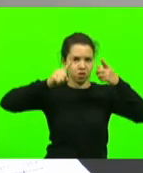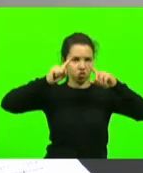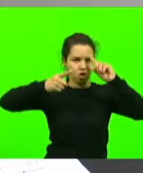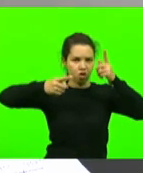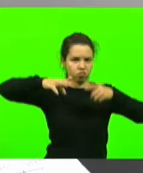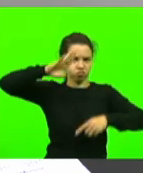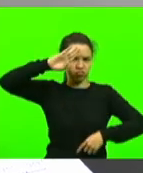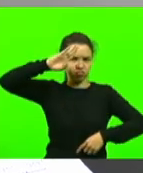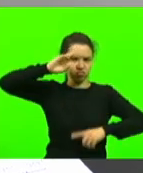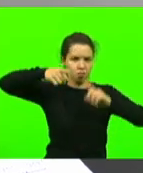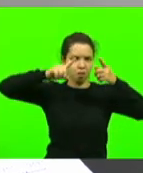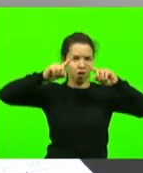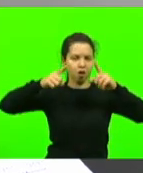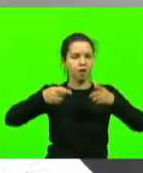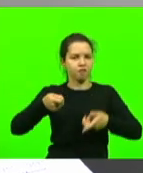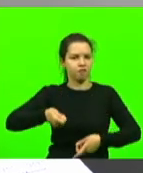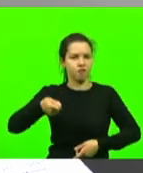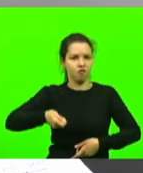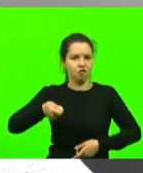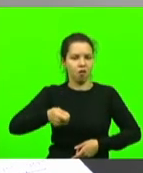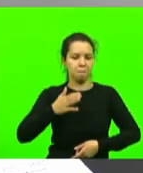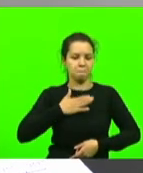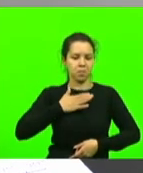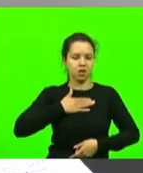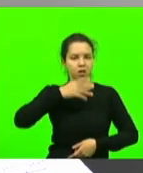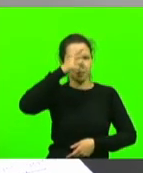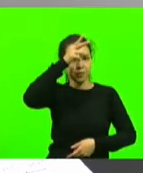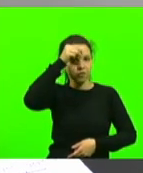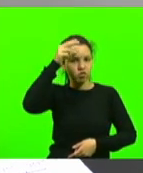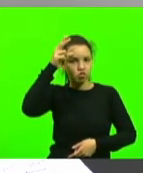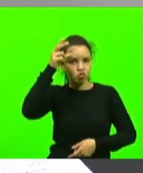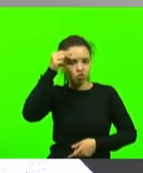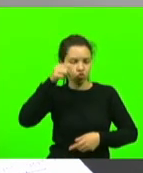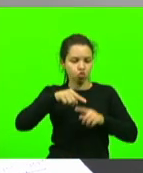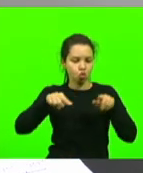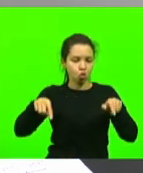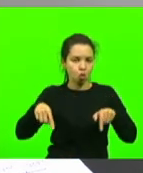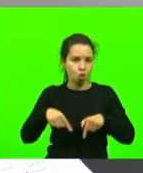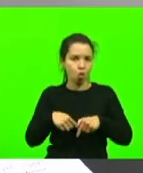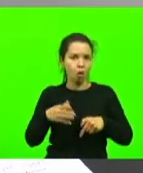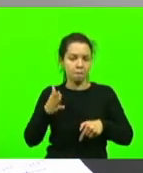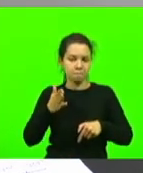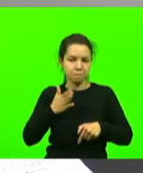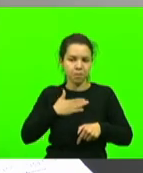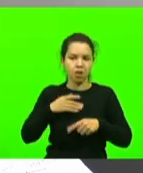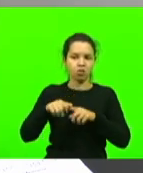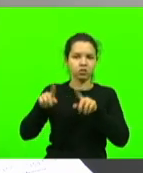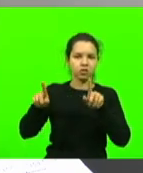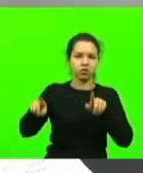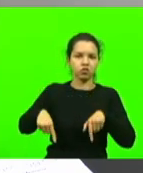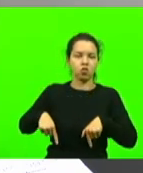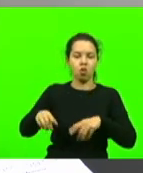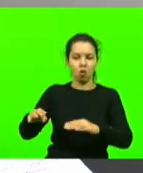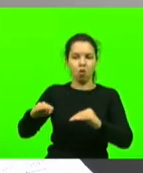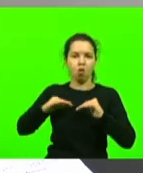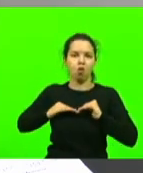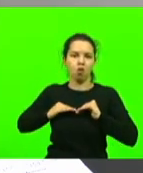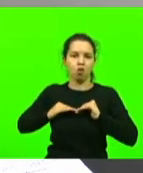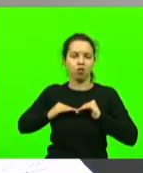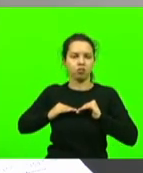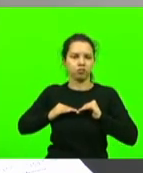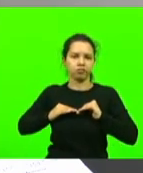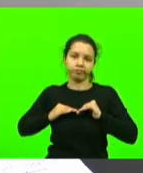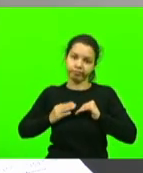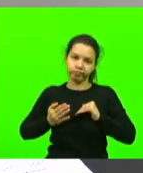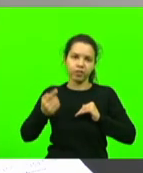é é a minha prefeitura é o meu servidor é quem a mim serve esta lógica